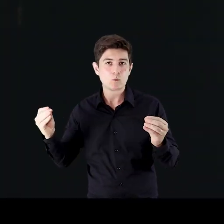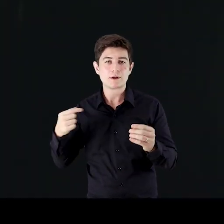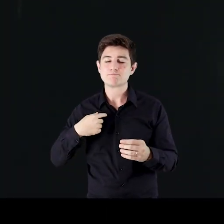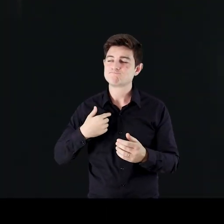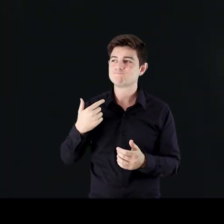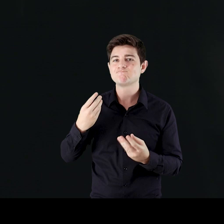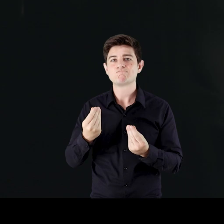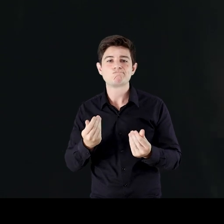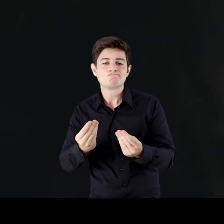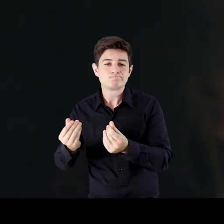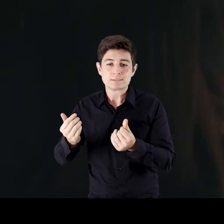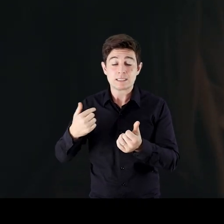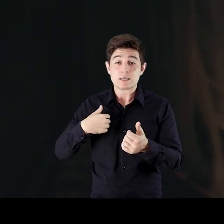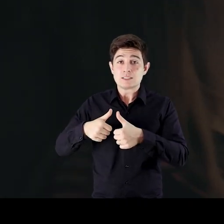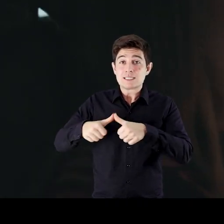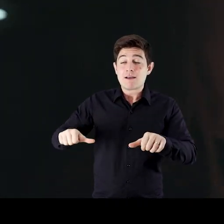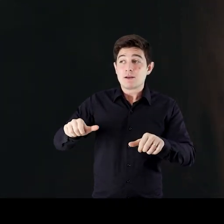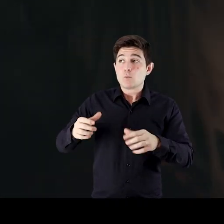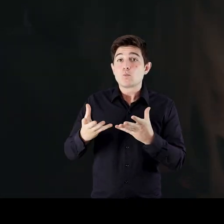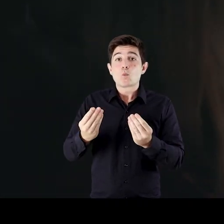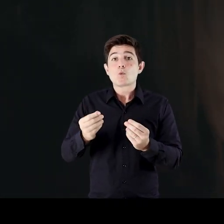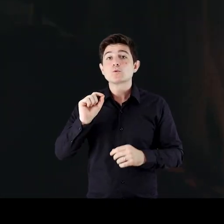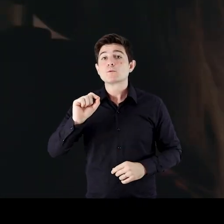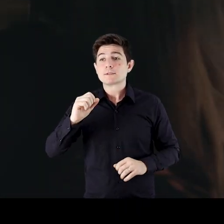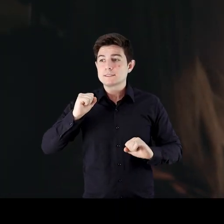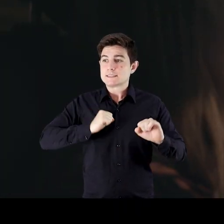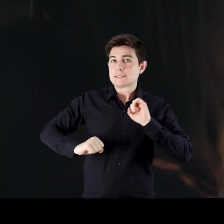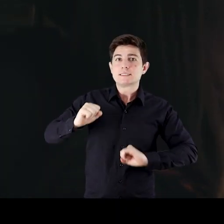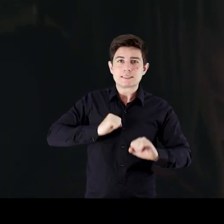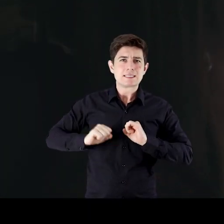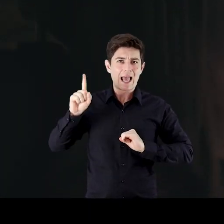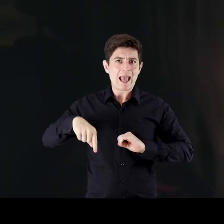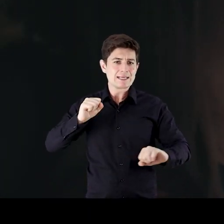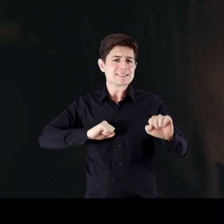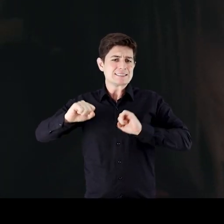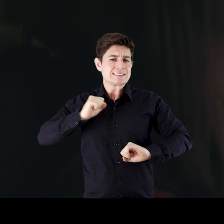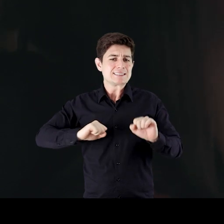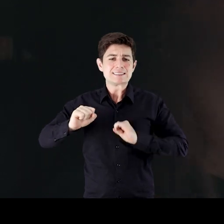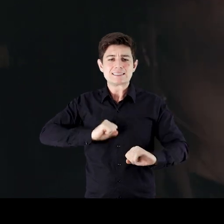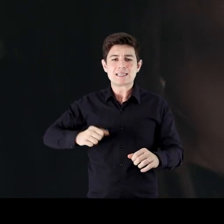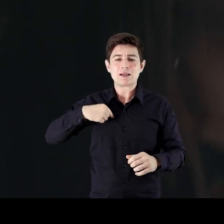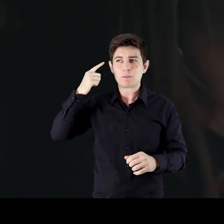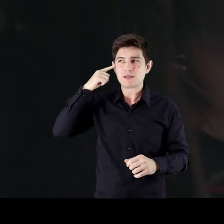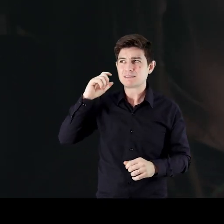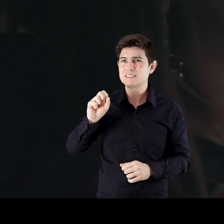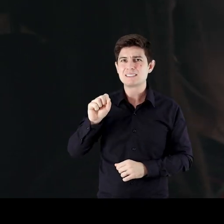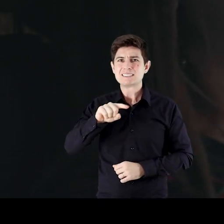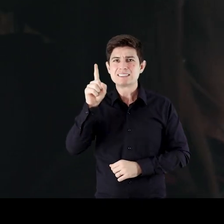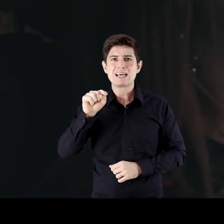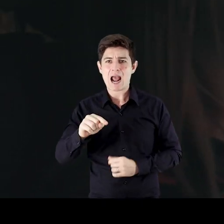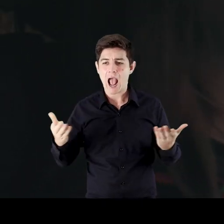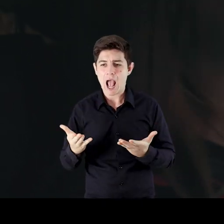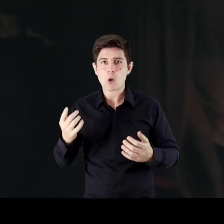doença incurável, no começo eu tinha muito essa expectativa, e era expectativa mesmo, de